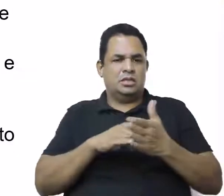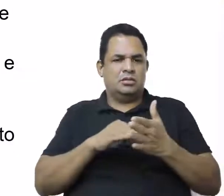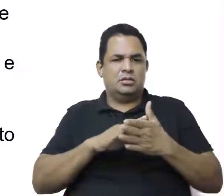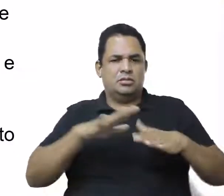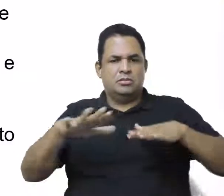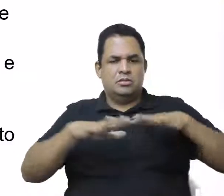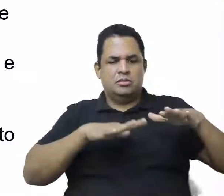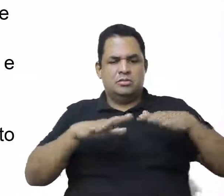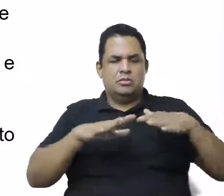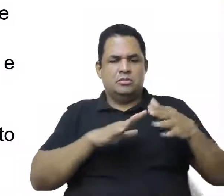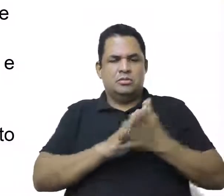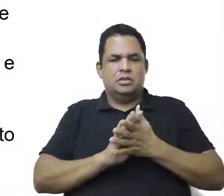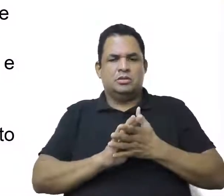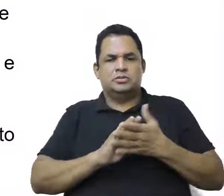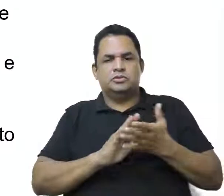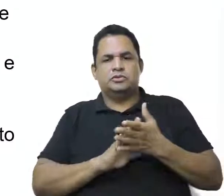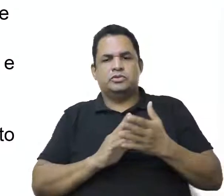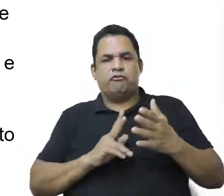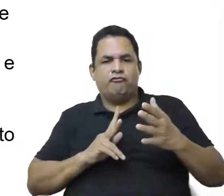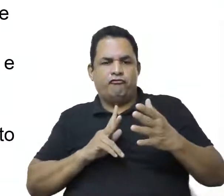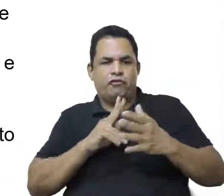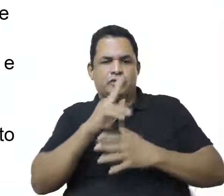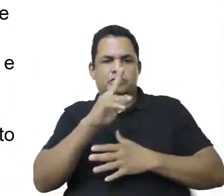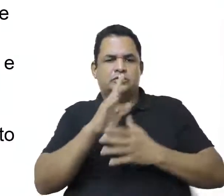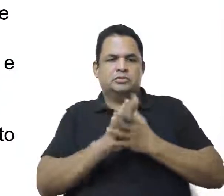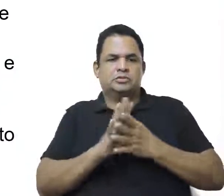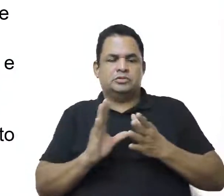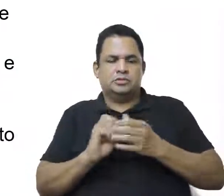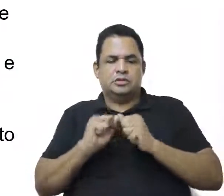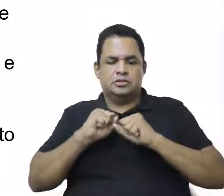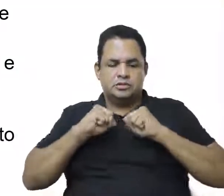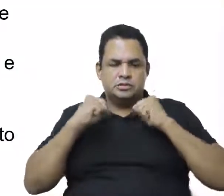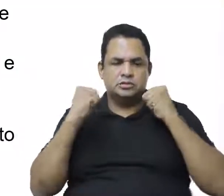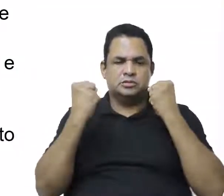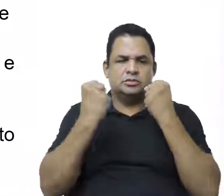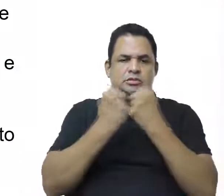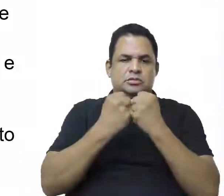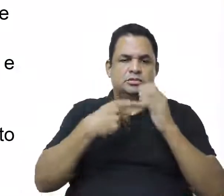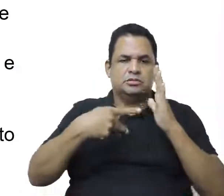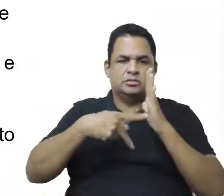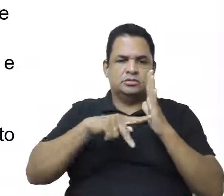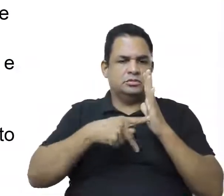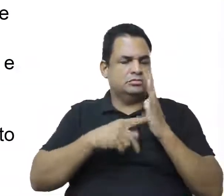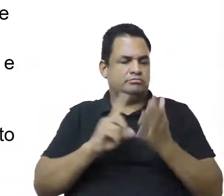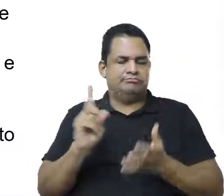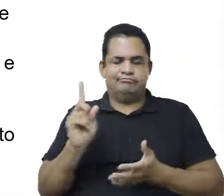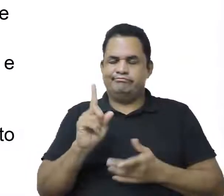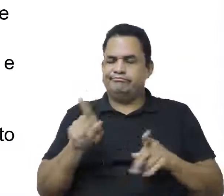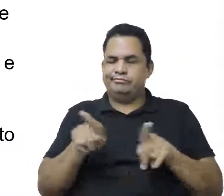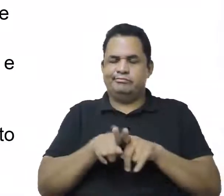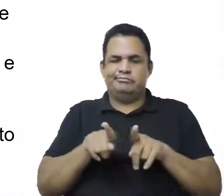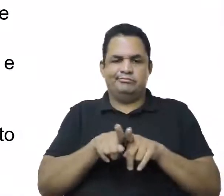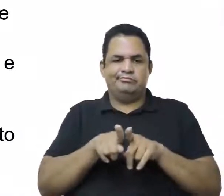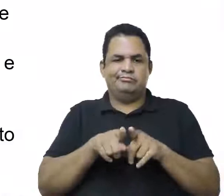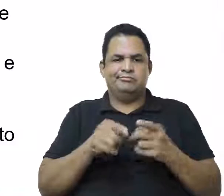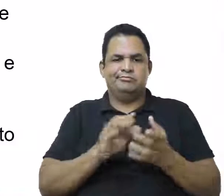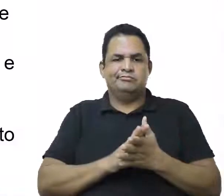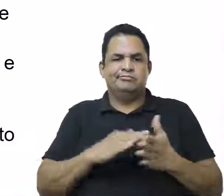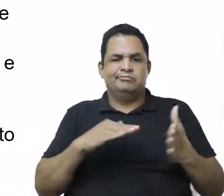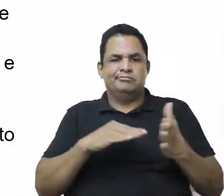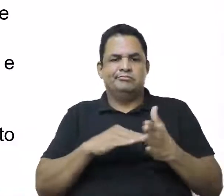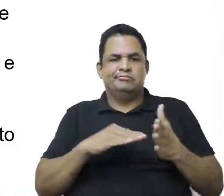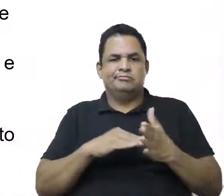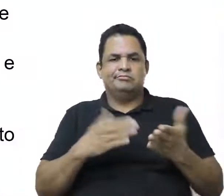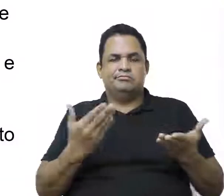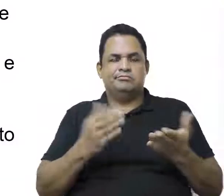fluxos logísticos e fortalecimento das associações sindicais também não, né? Limitar os fluxos